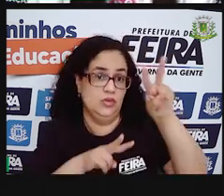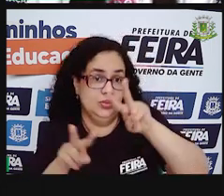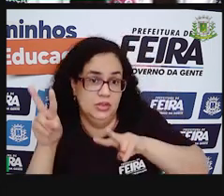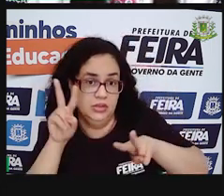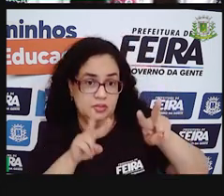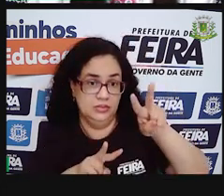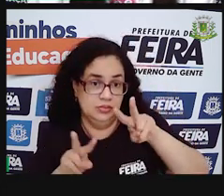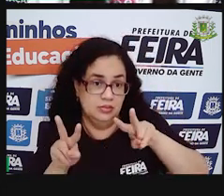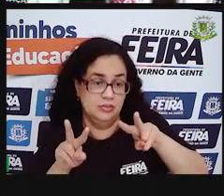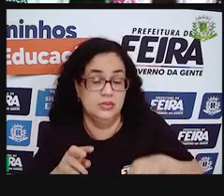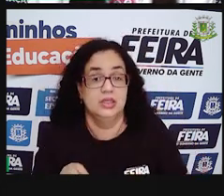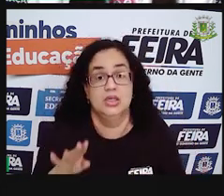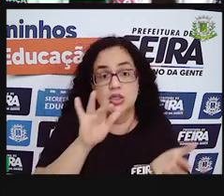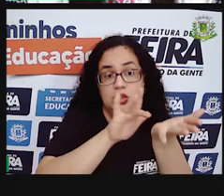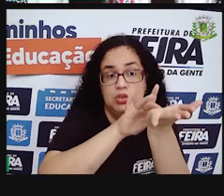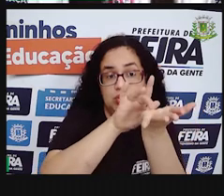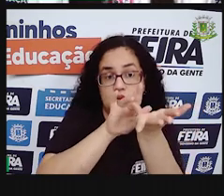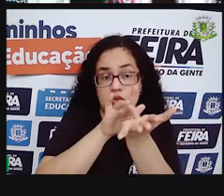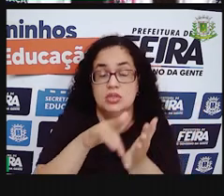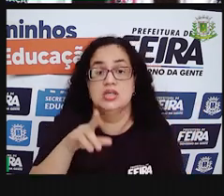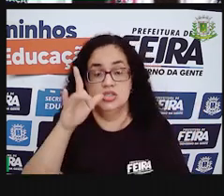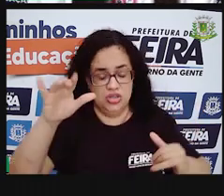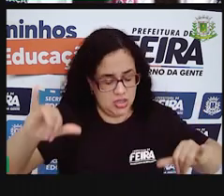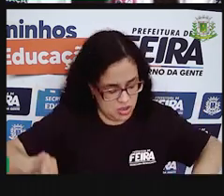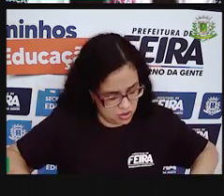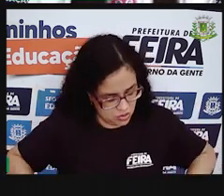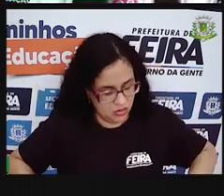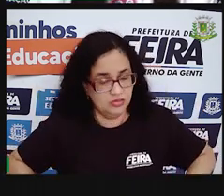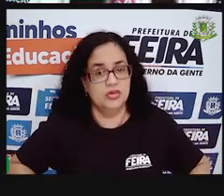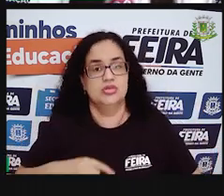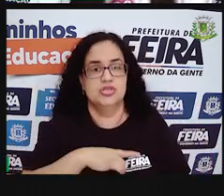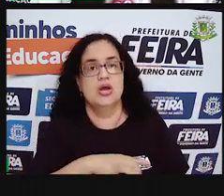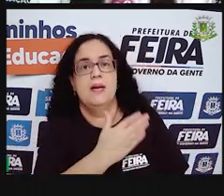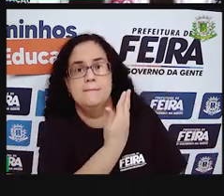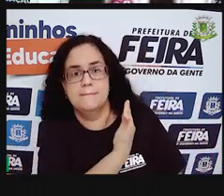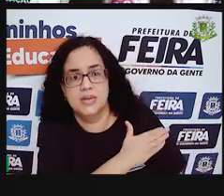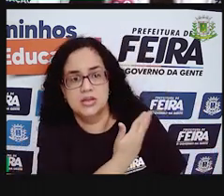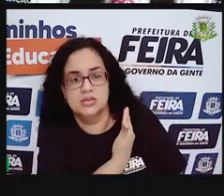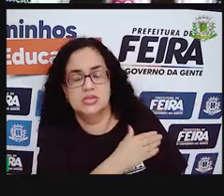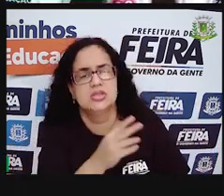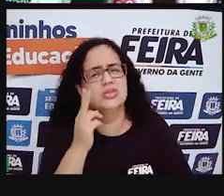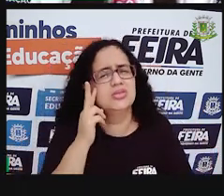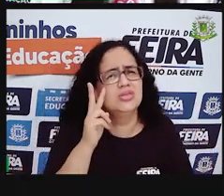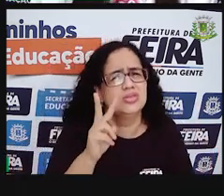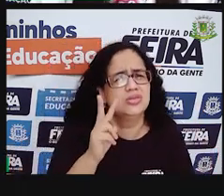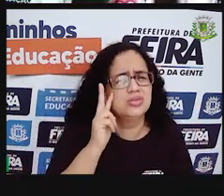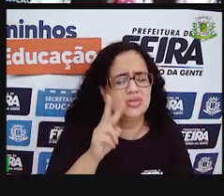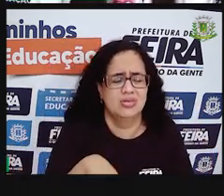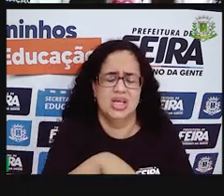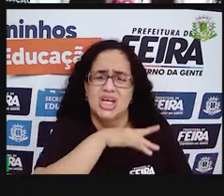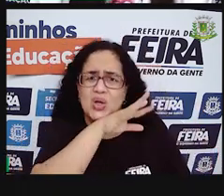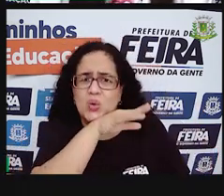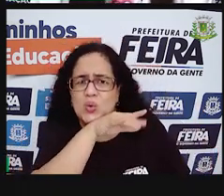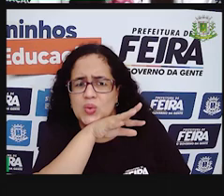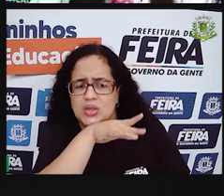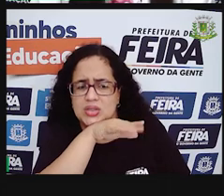observar que os ciganos eles já sofriam preconceito, eles já tinham um olhar negativo em relação